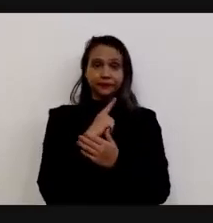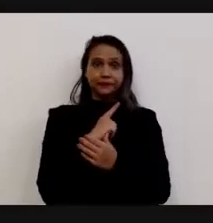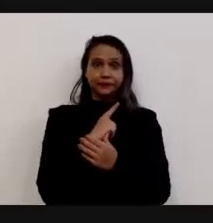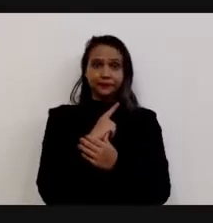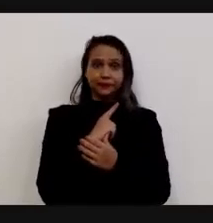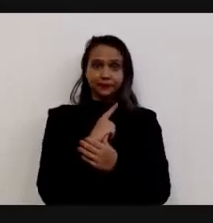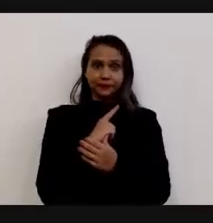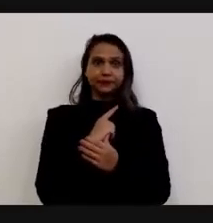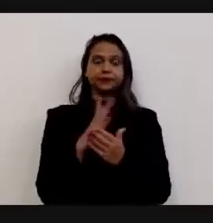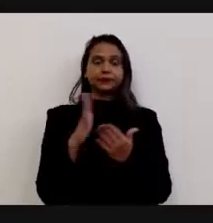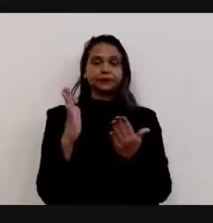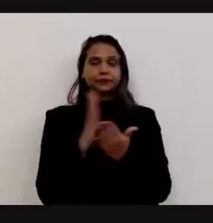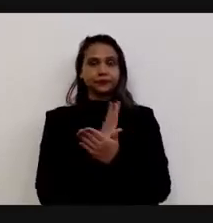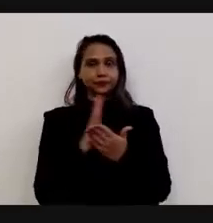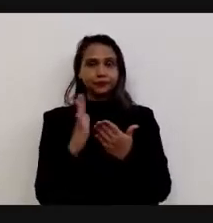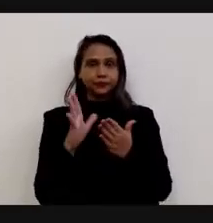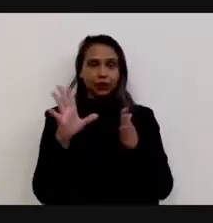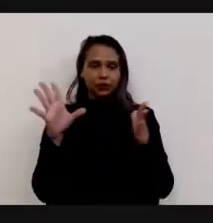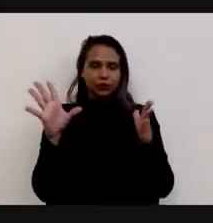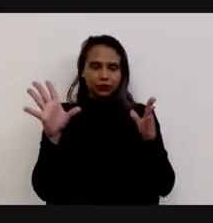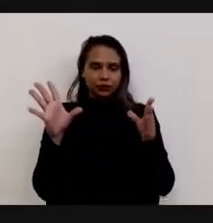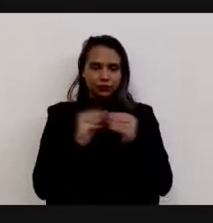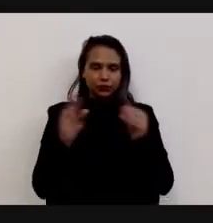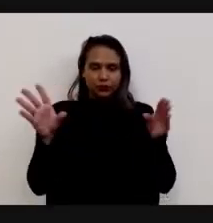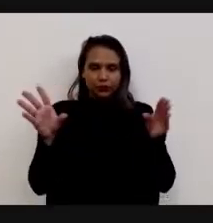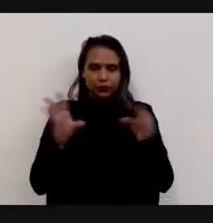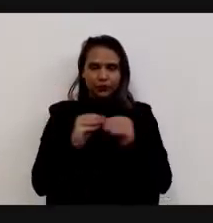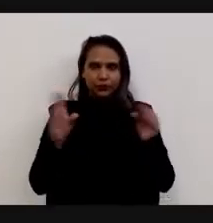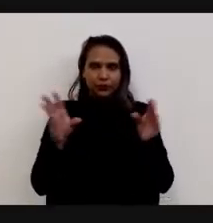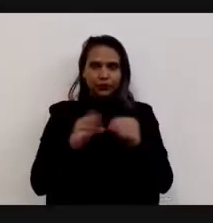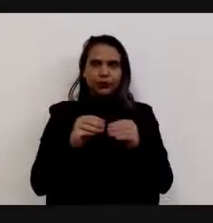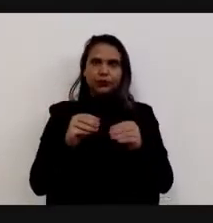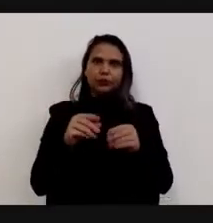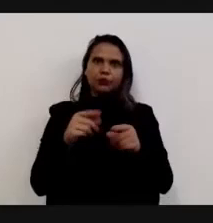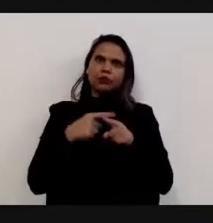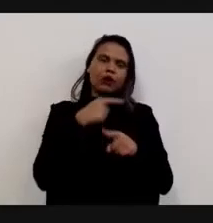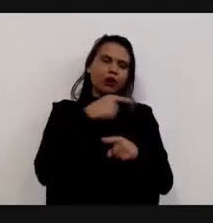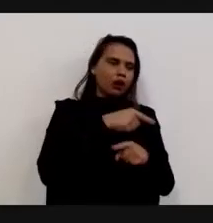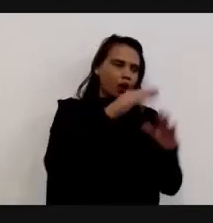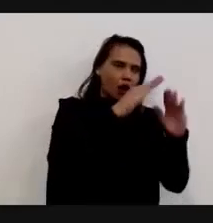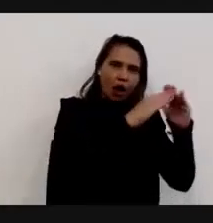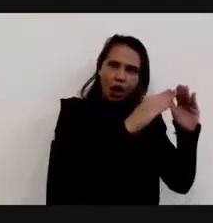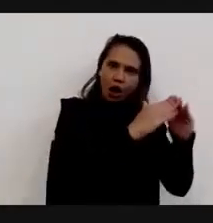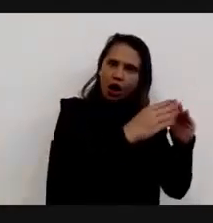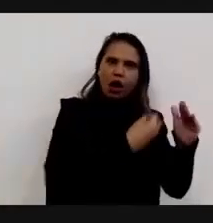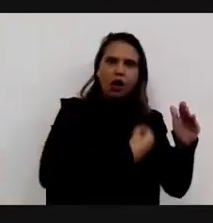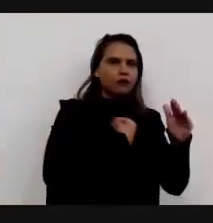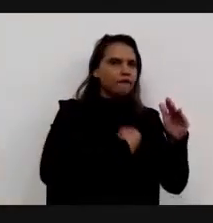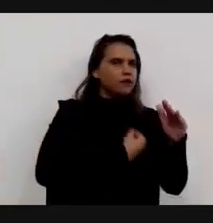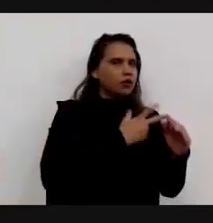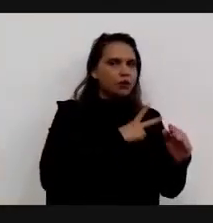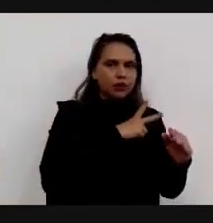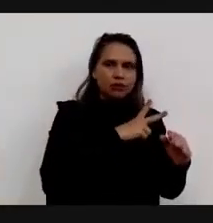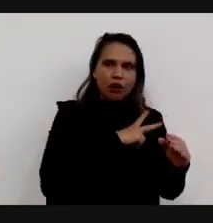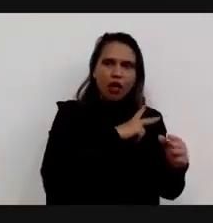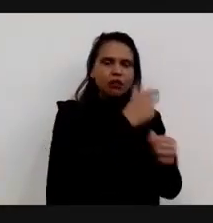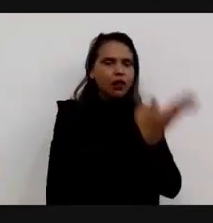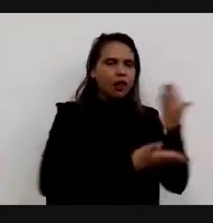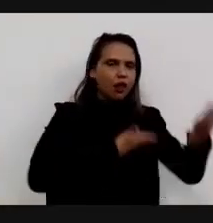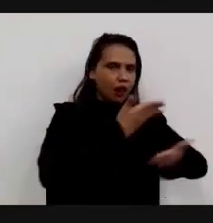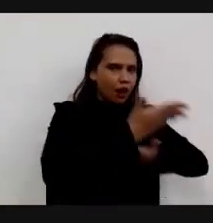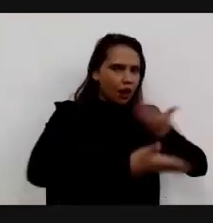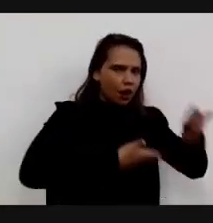são sintetizados no próprio indivíduo, esse indivíduo traz coisas da casa dele, do lar, das outras interações. Então, é